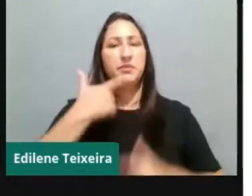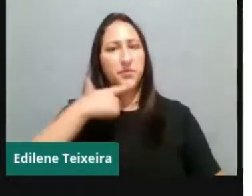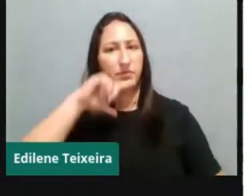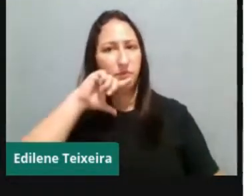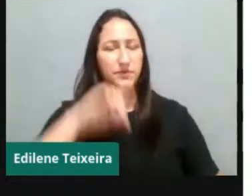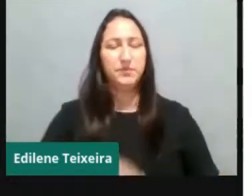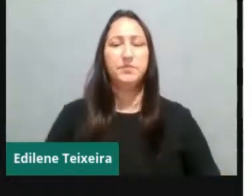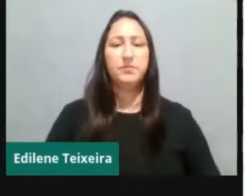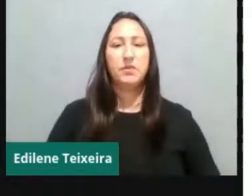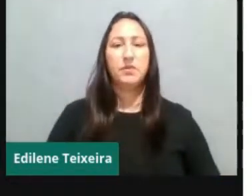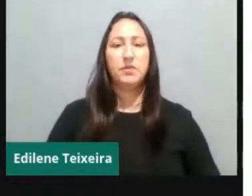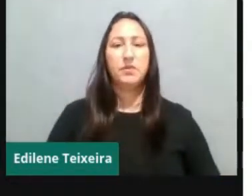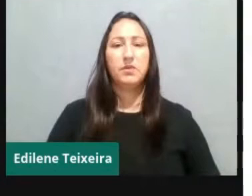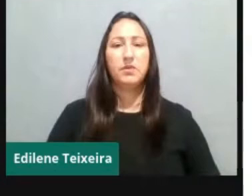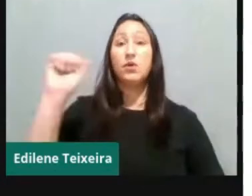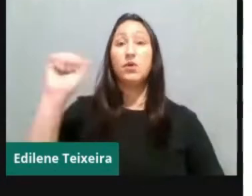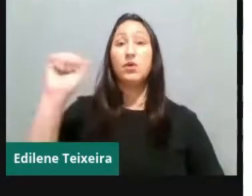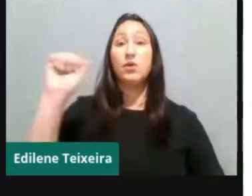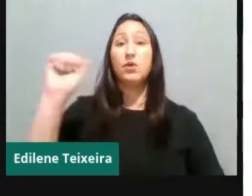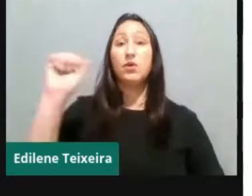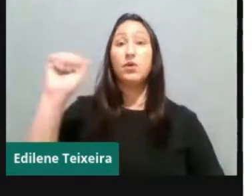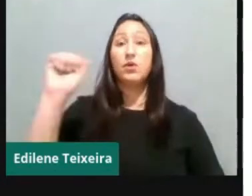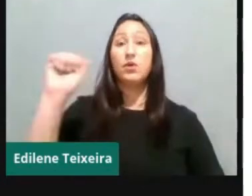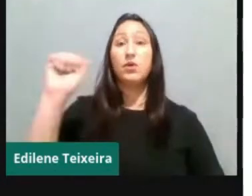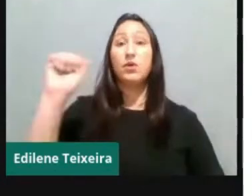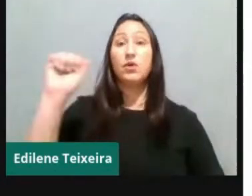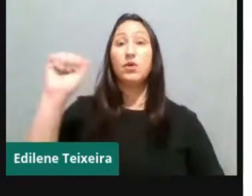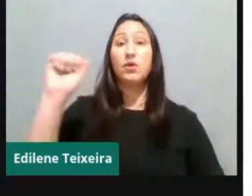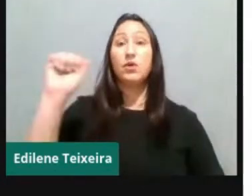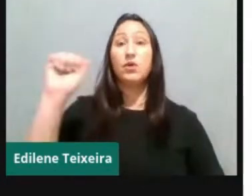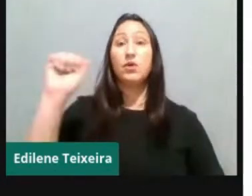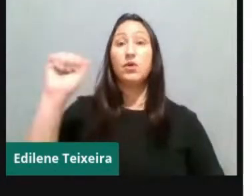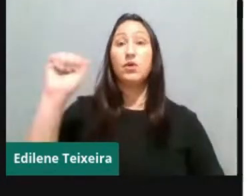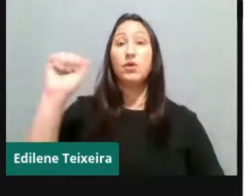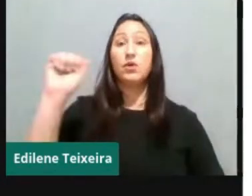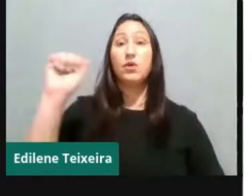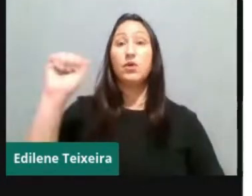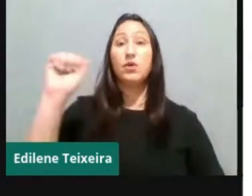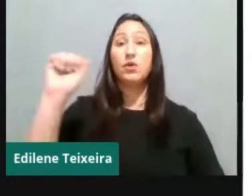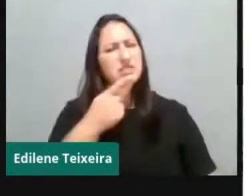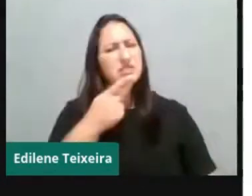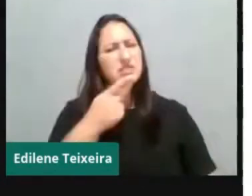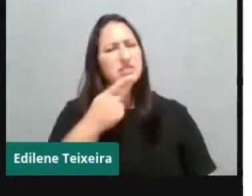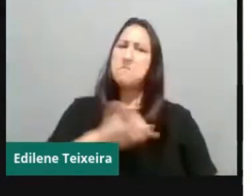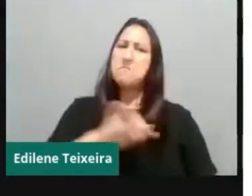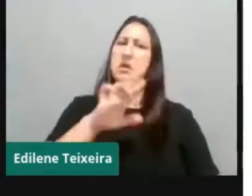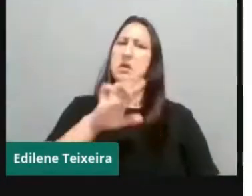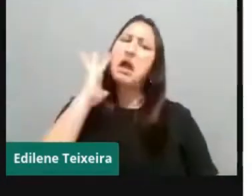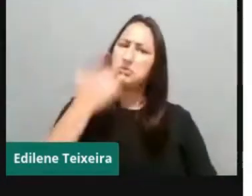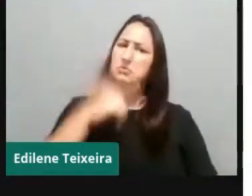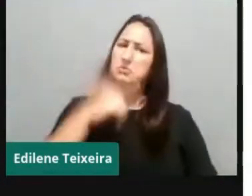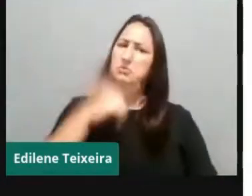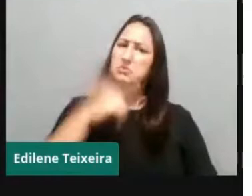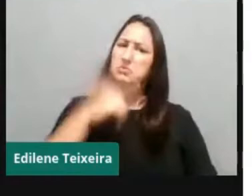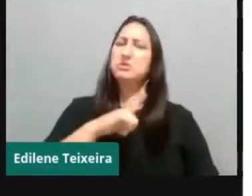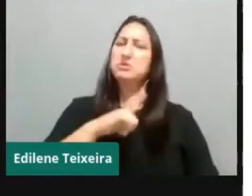eles realmente eram filhos de alguém que tinha transtorno bipolar, apresentaram, de fato, significativamente mais